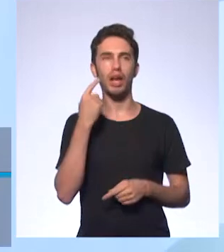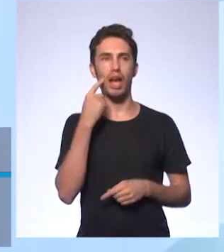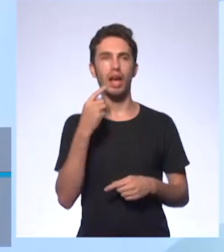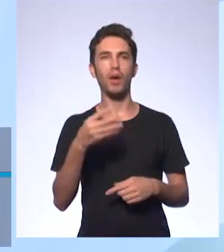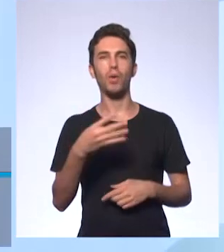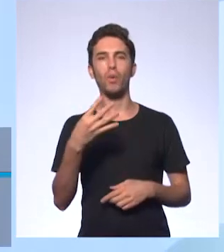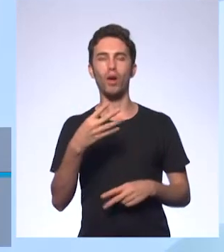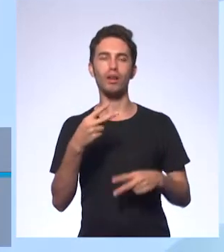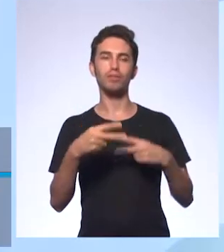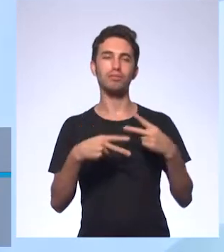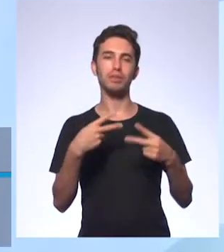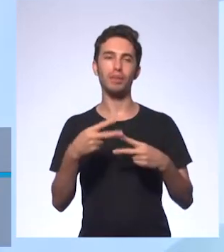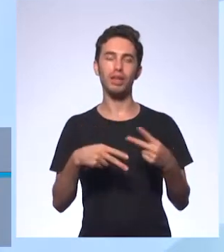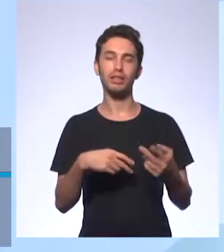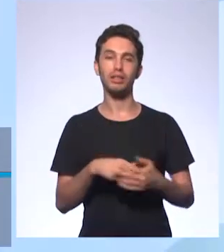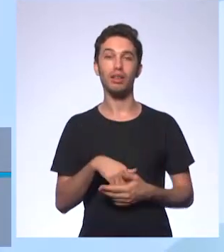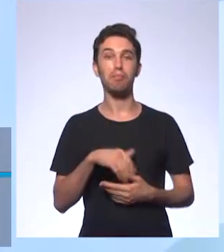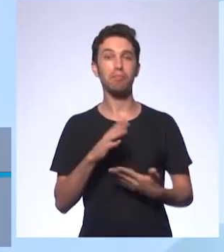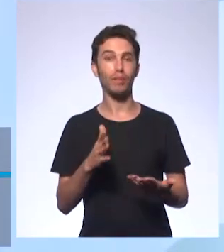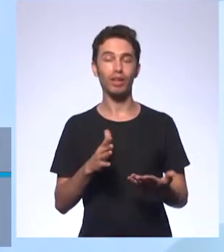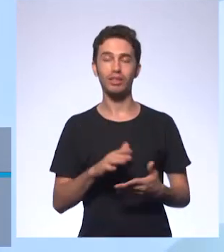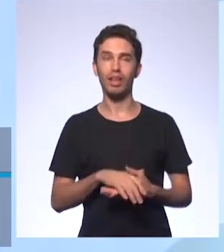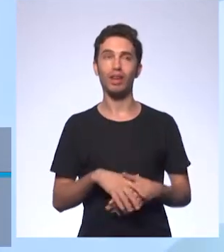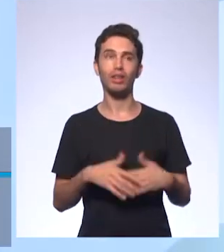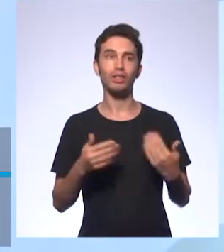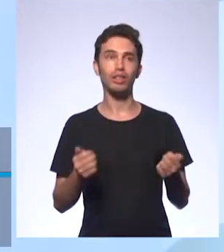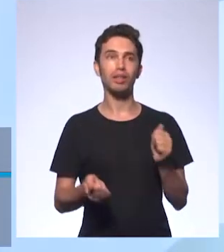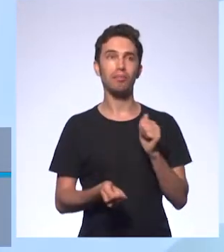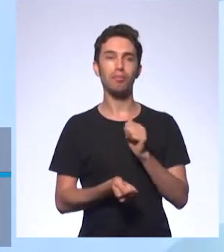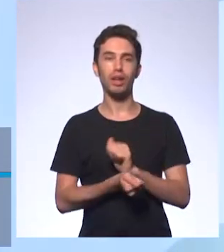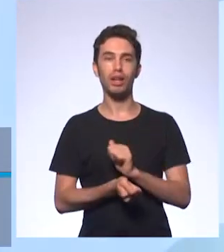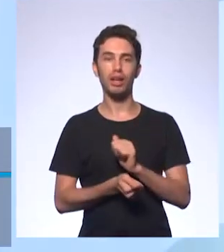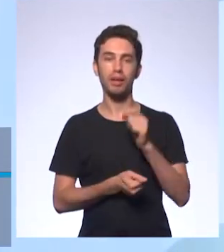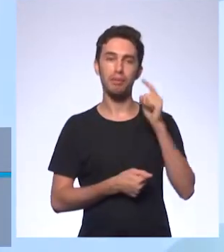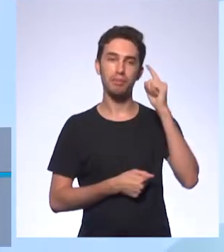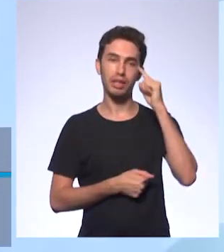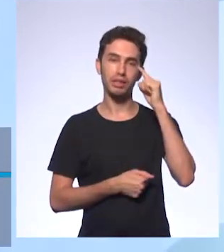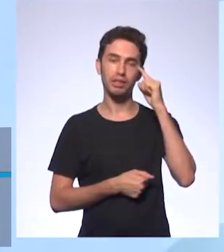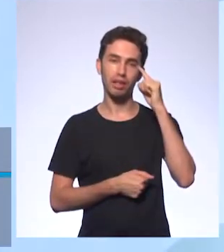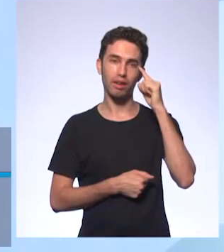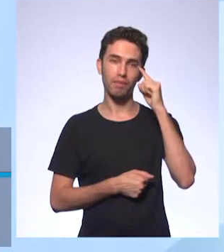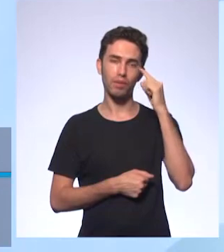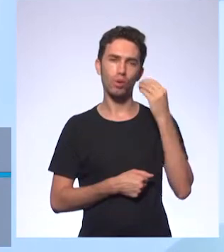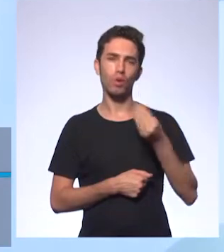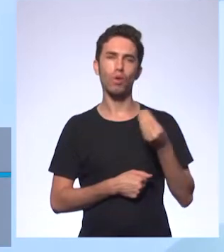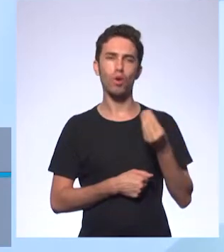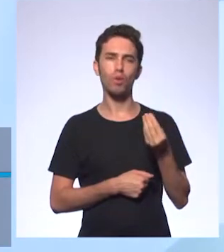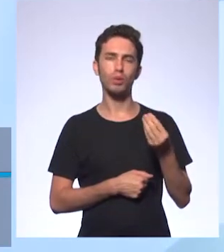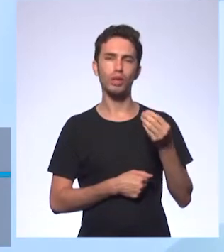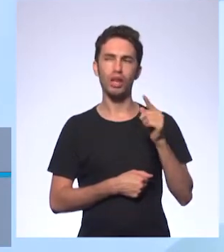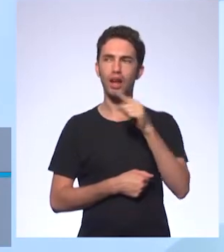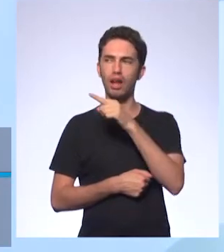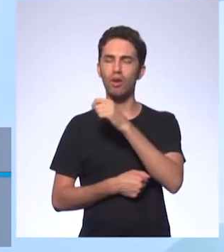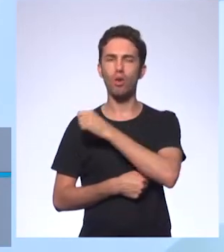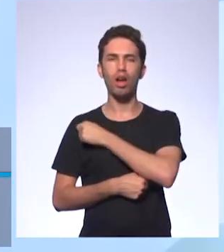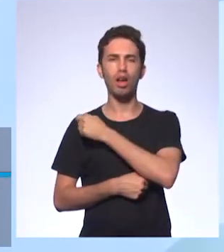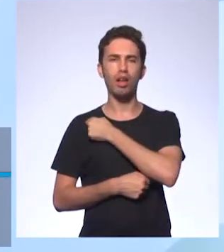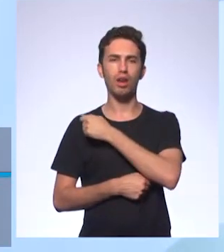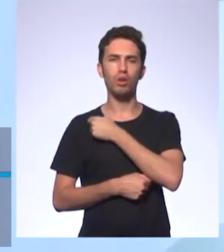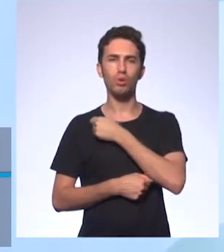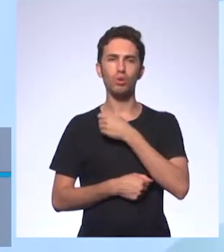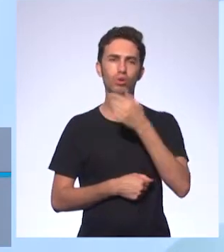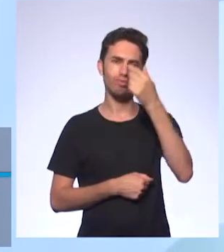bimestre, gente do céu, né? A gente precisa parar e pensar como que fica a cabeça do aluno mediante uma